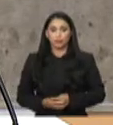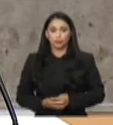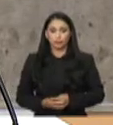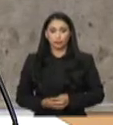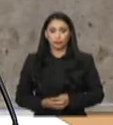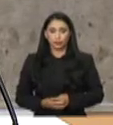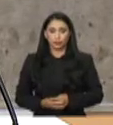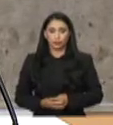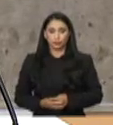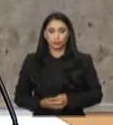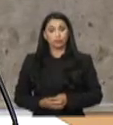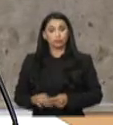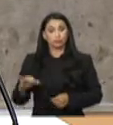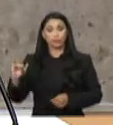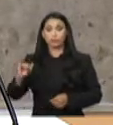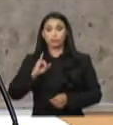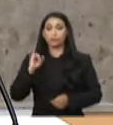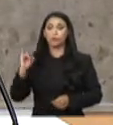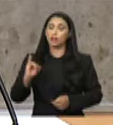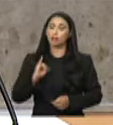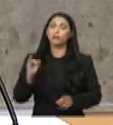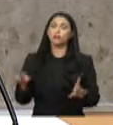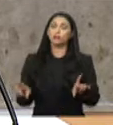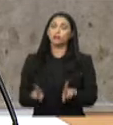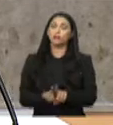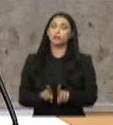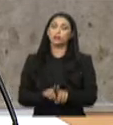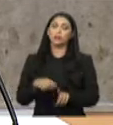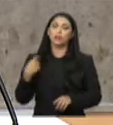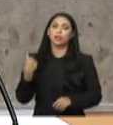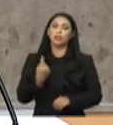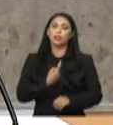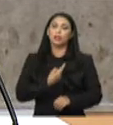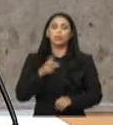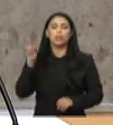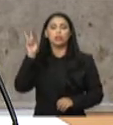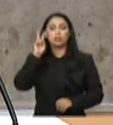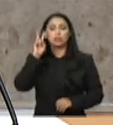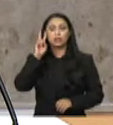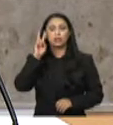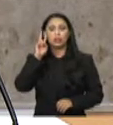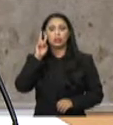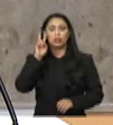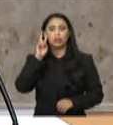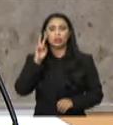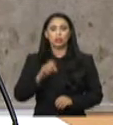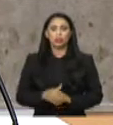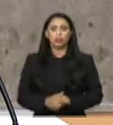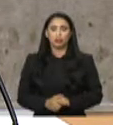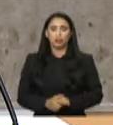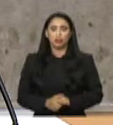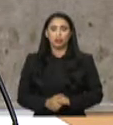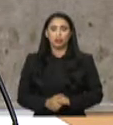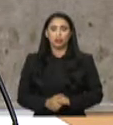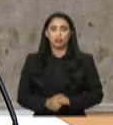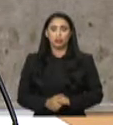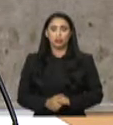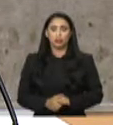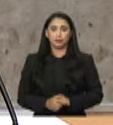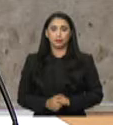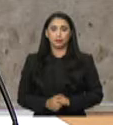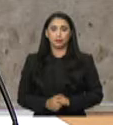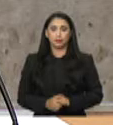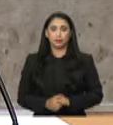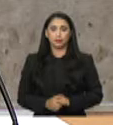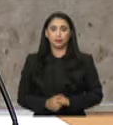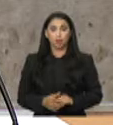muito caro a todos no mais é lembra a todos os nossos colegas almenagem